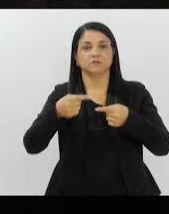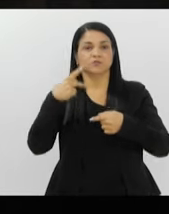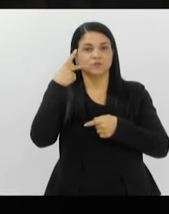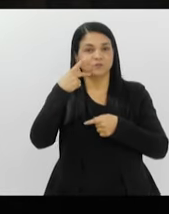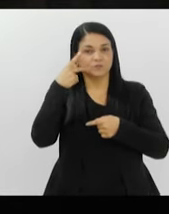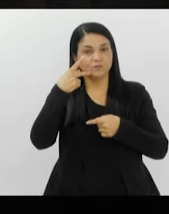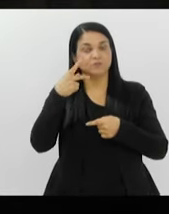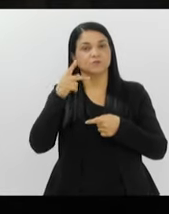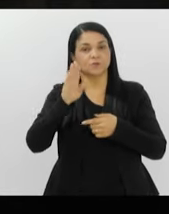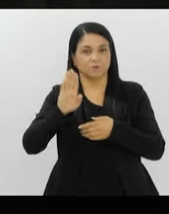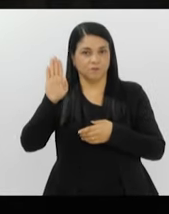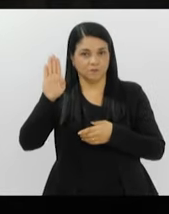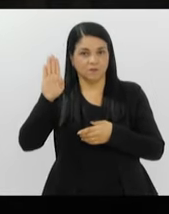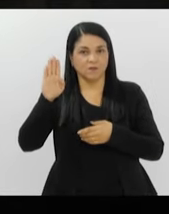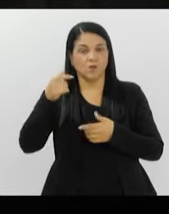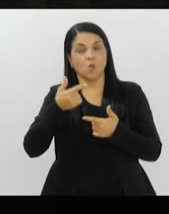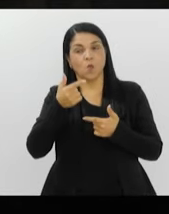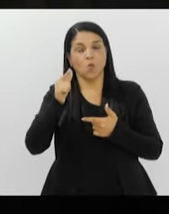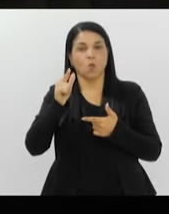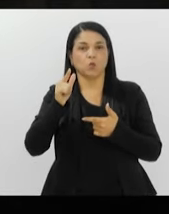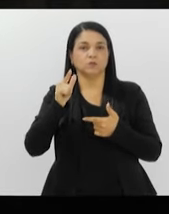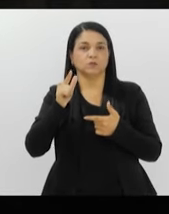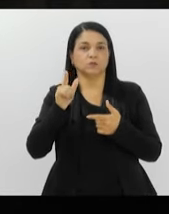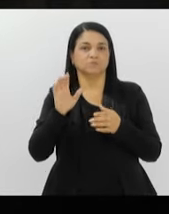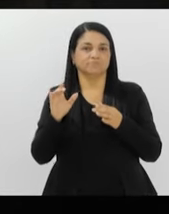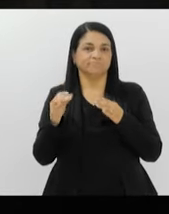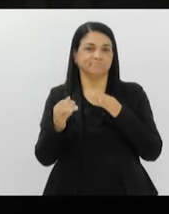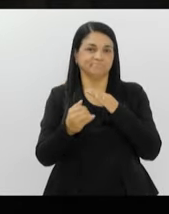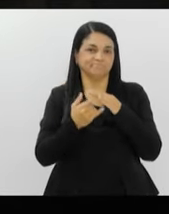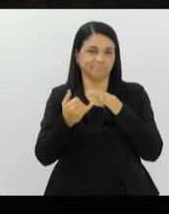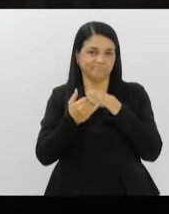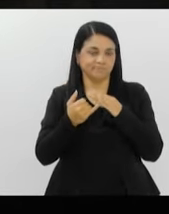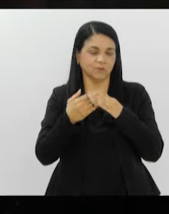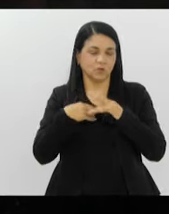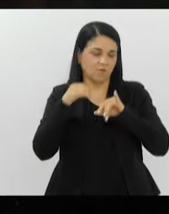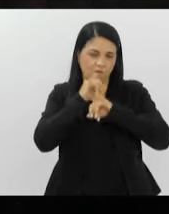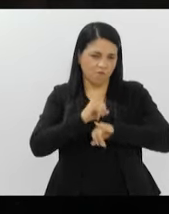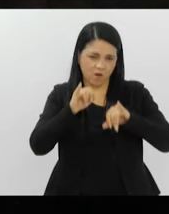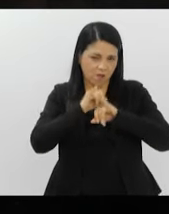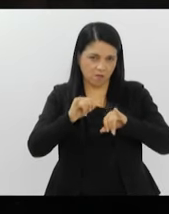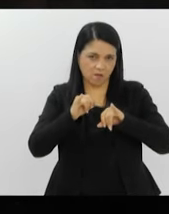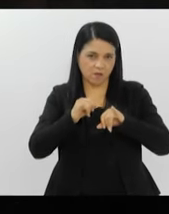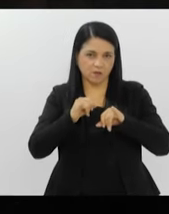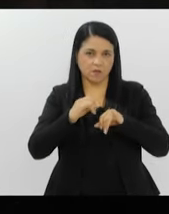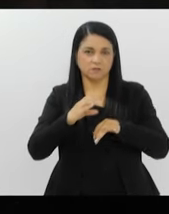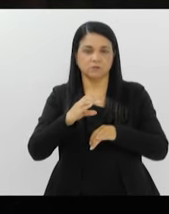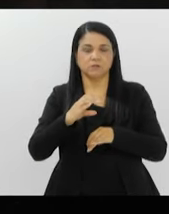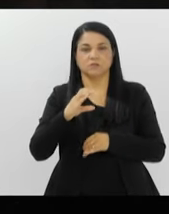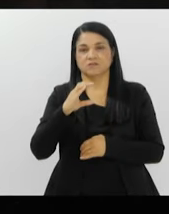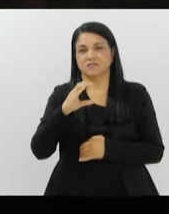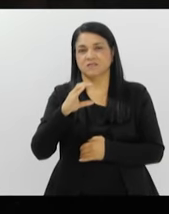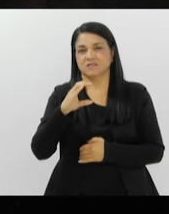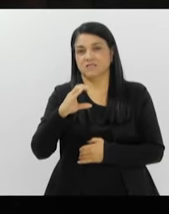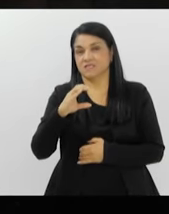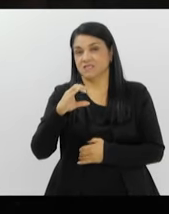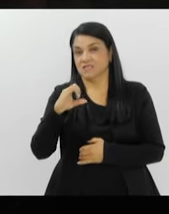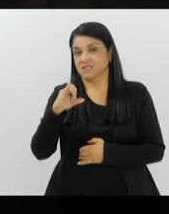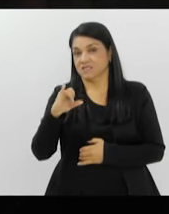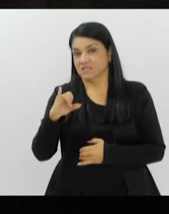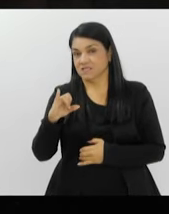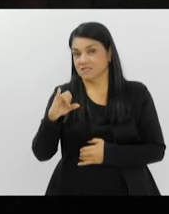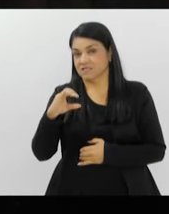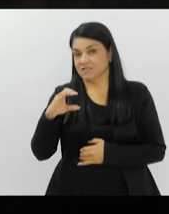organização que eu prefiro não intitular para não ficar fazendo propaganda de siglas perversas